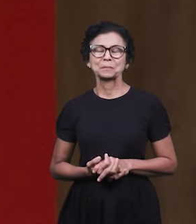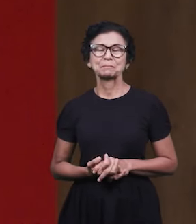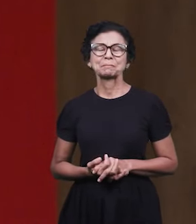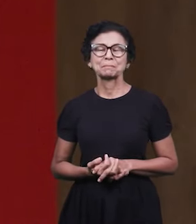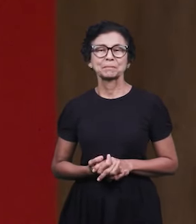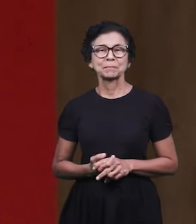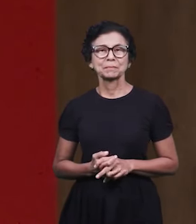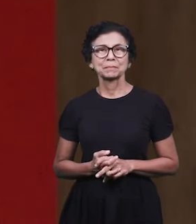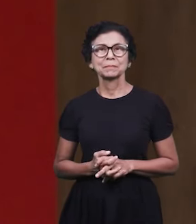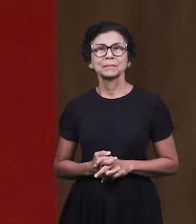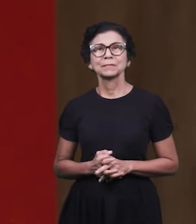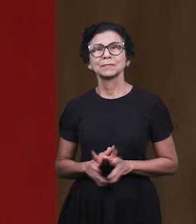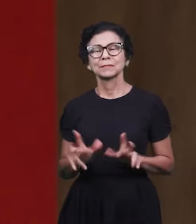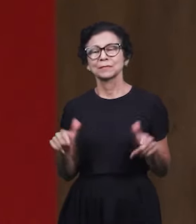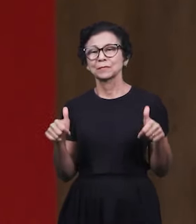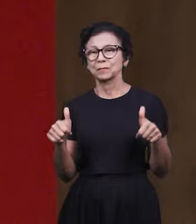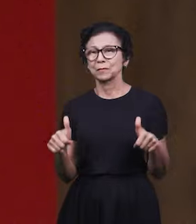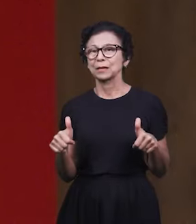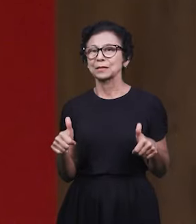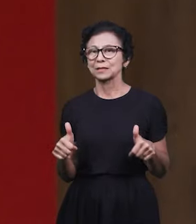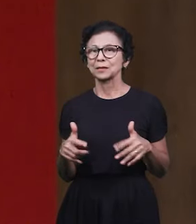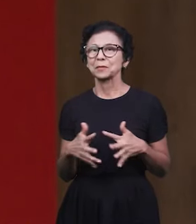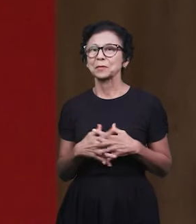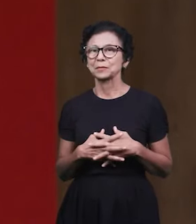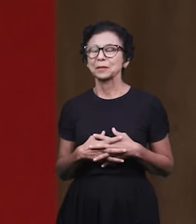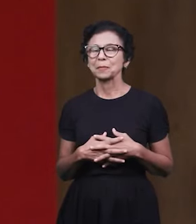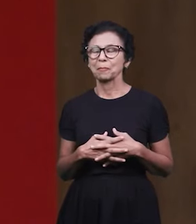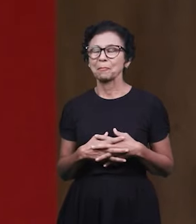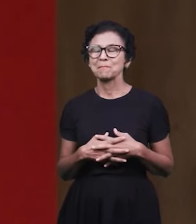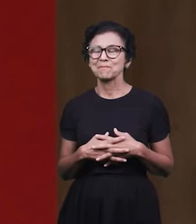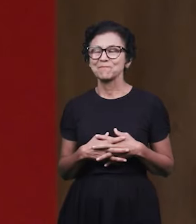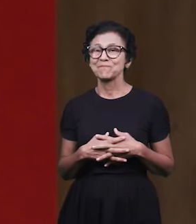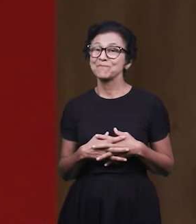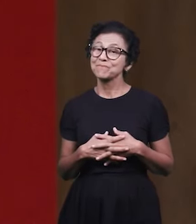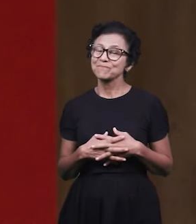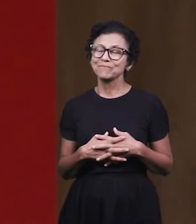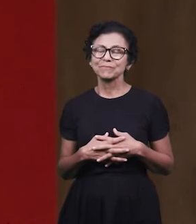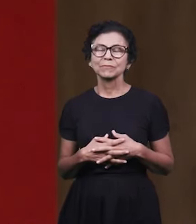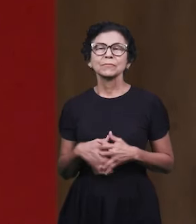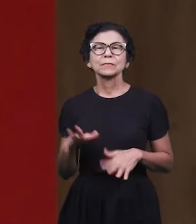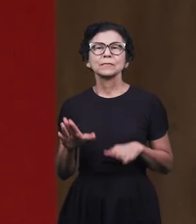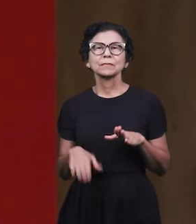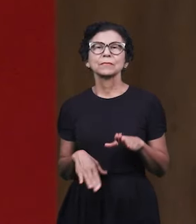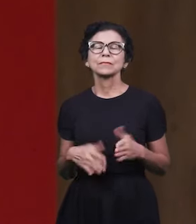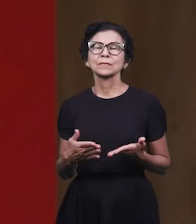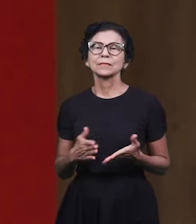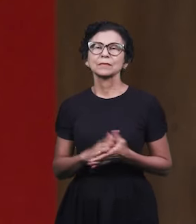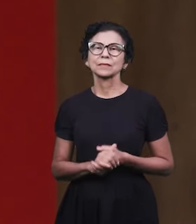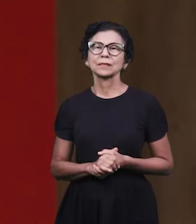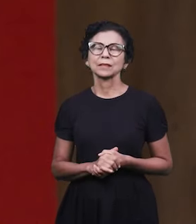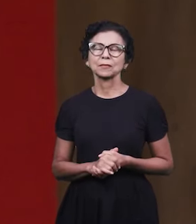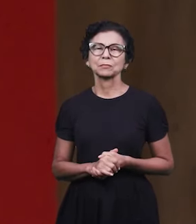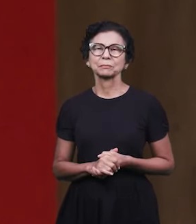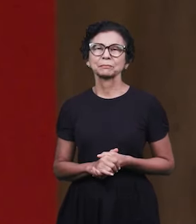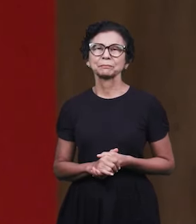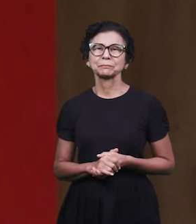ação, como o Marcelo falou, não só a visão, mas a aparição de anjos em momentos da igreja, a igreja tem muita experiência com isso, é uma